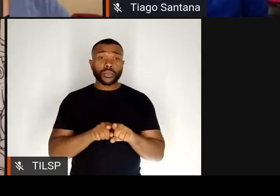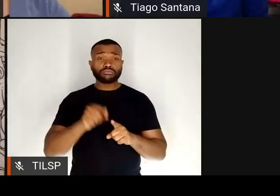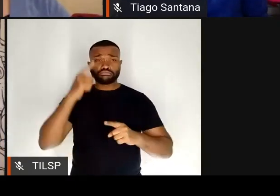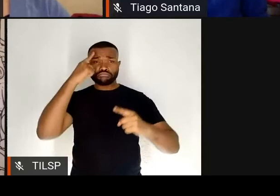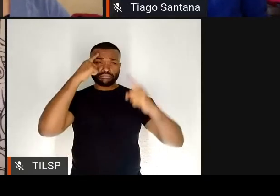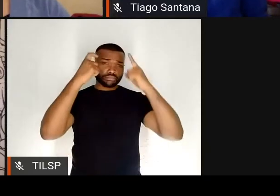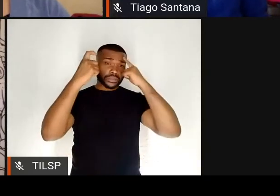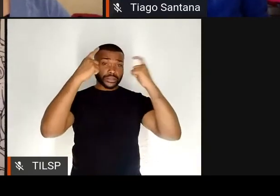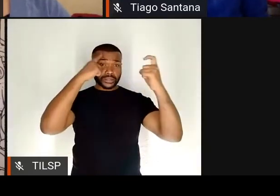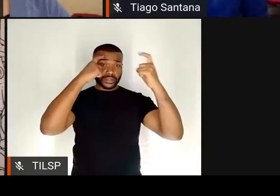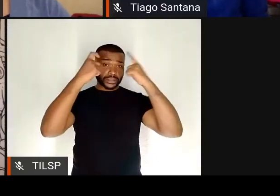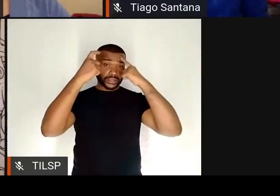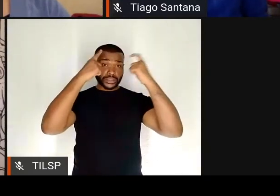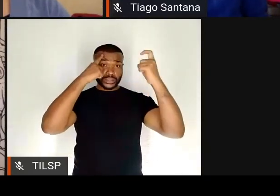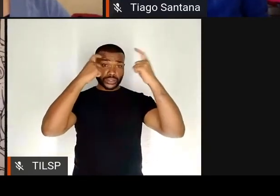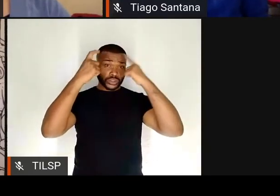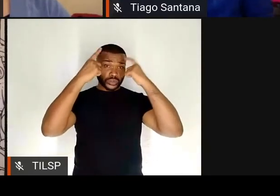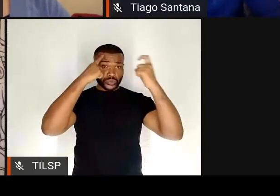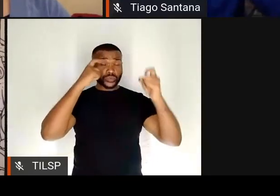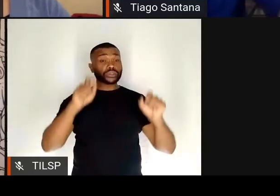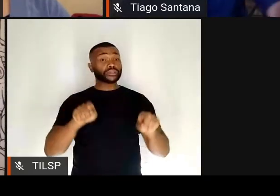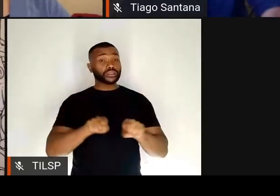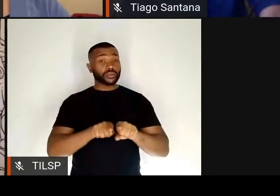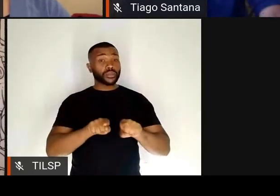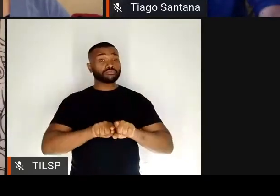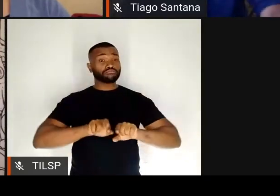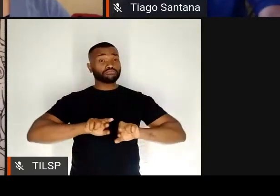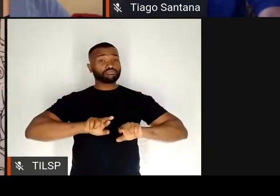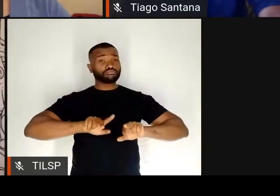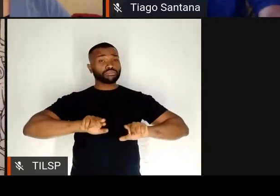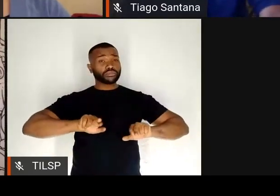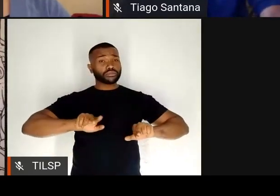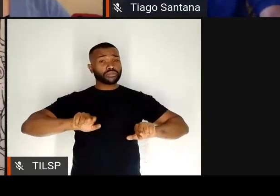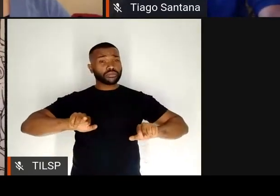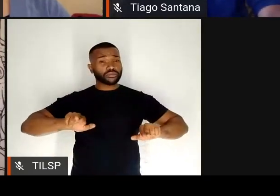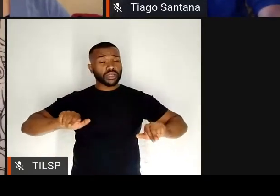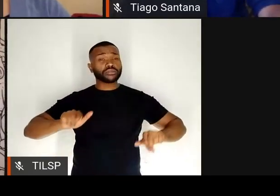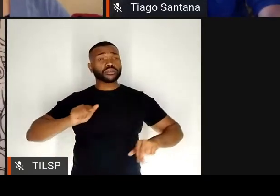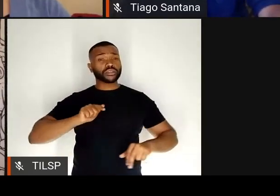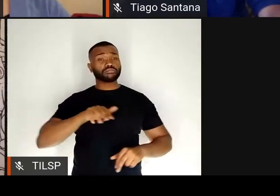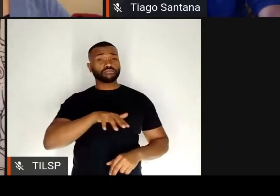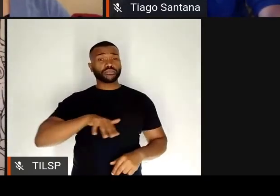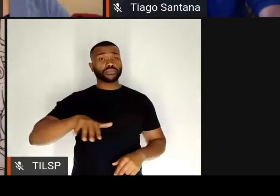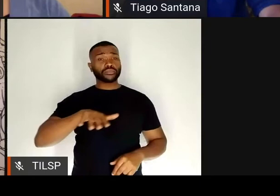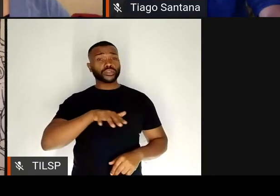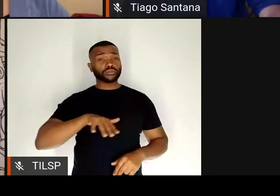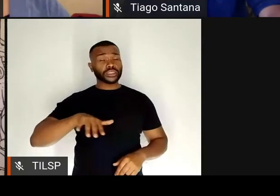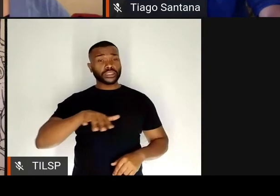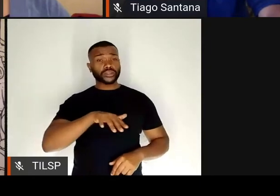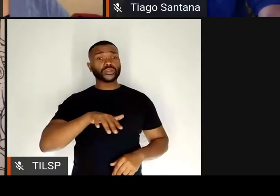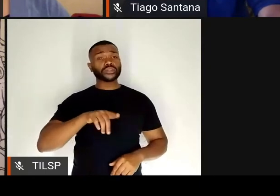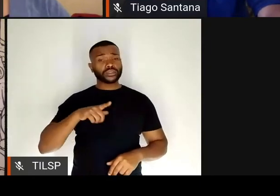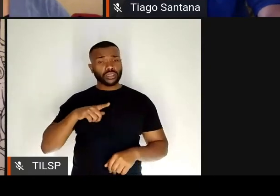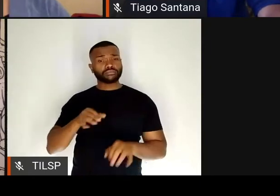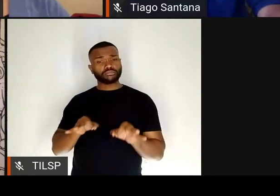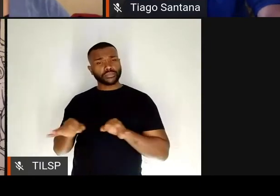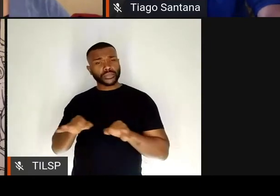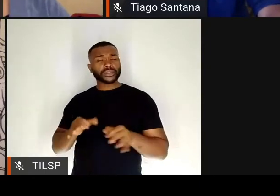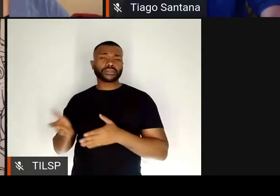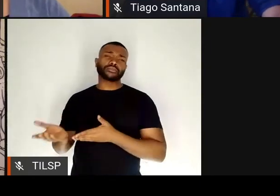está dado por uma série de momentos, né, de produção e recepção,